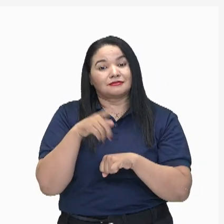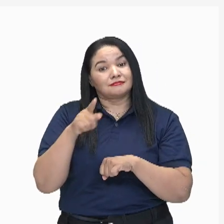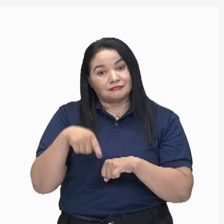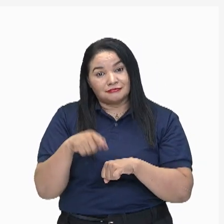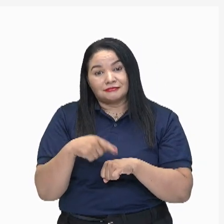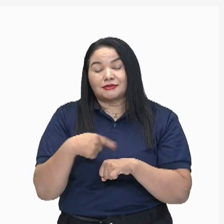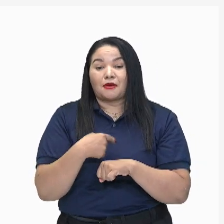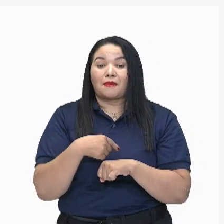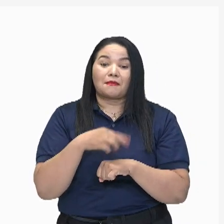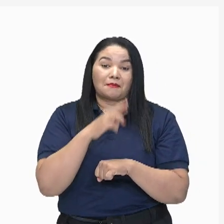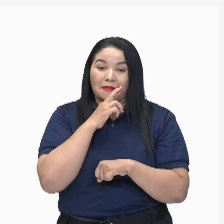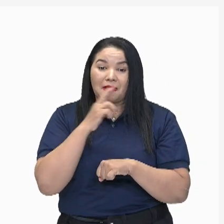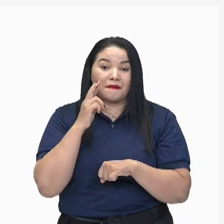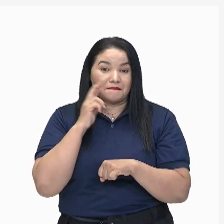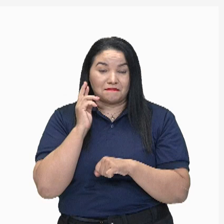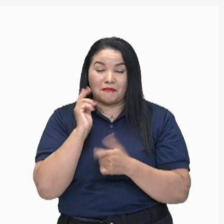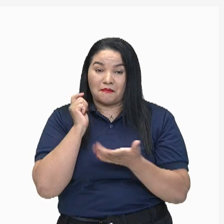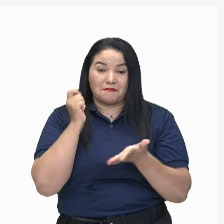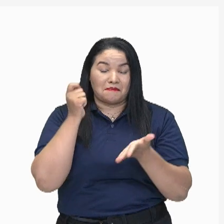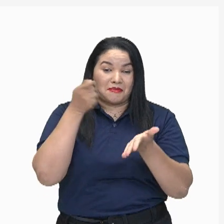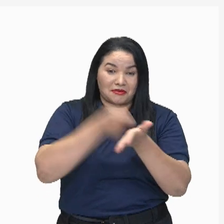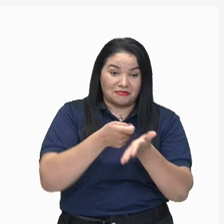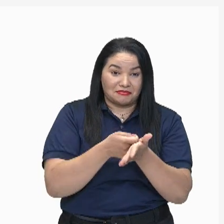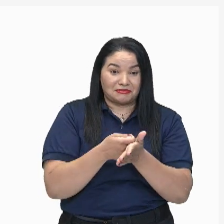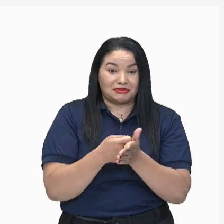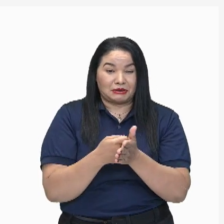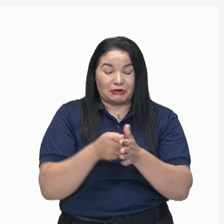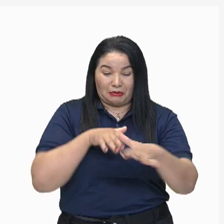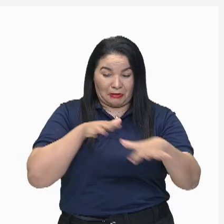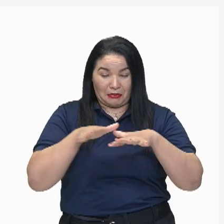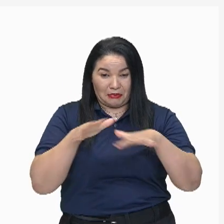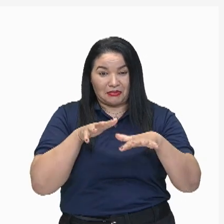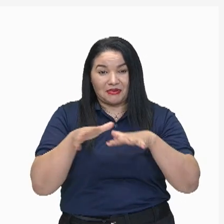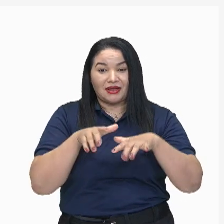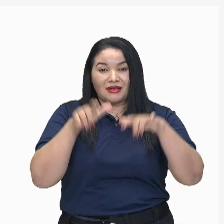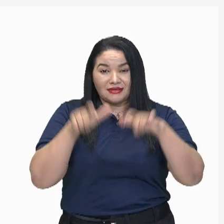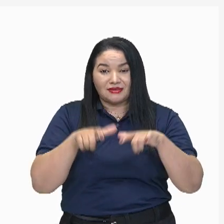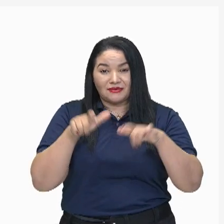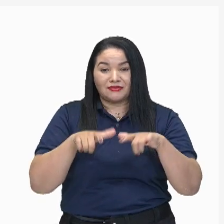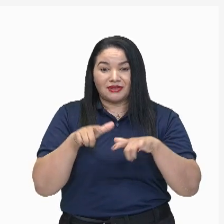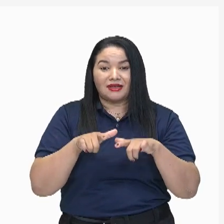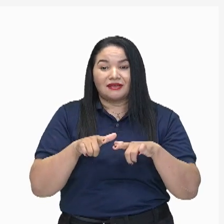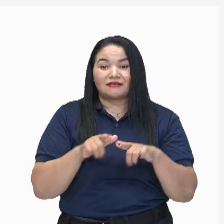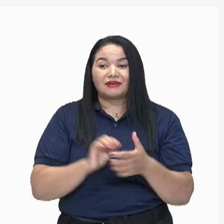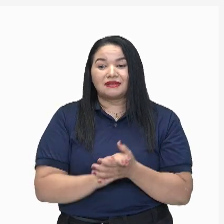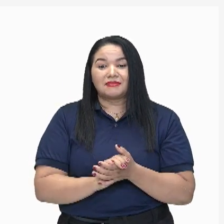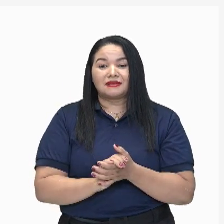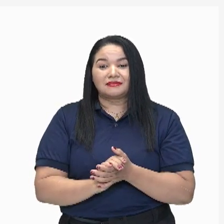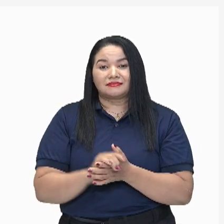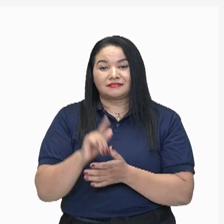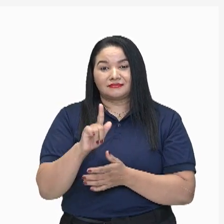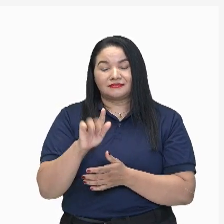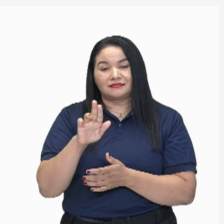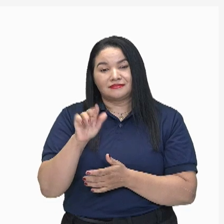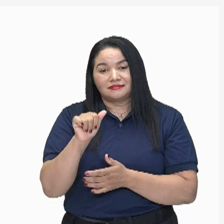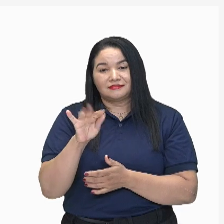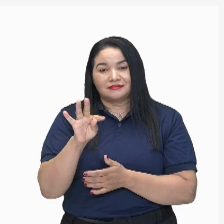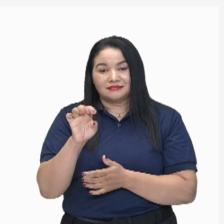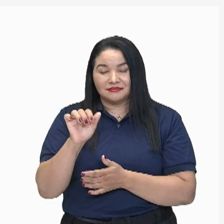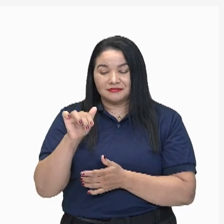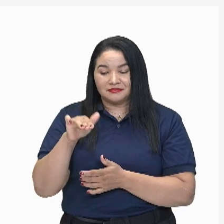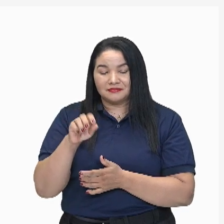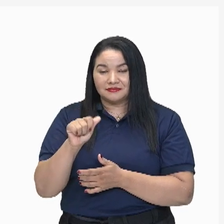ele quem patrocinou o último terremoto em Guatemala. Aqui ela está substituindo o refrigerante pelo país